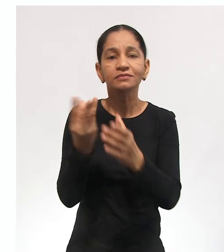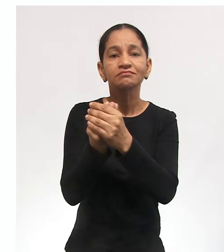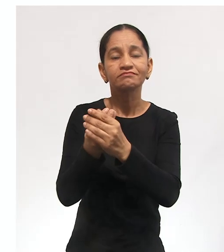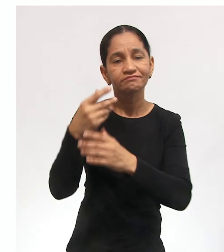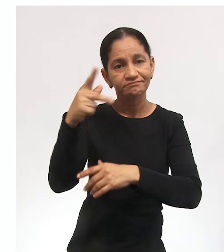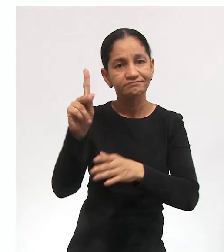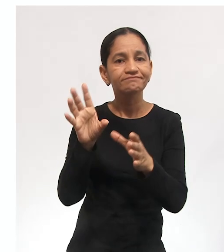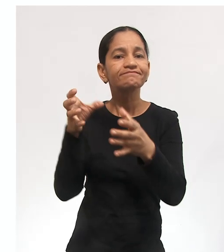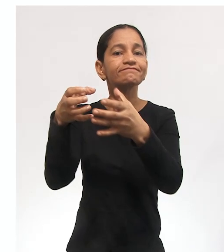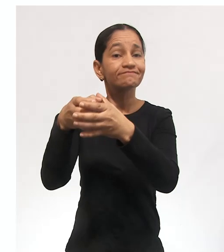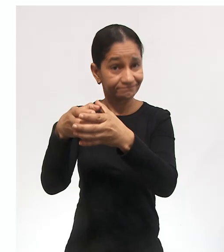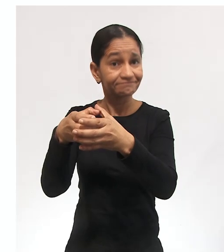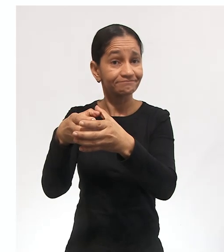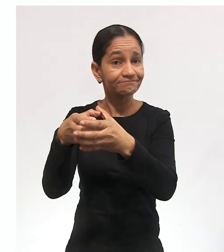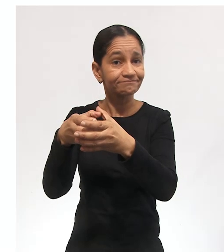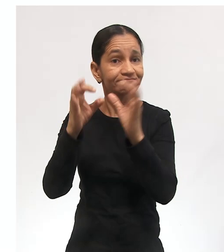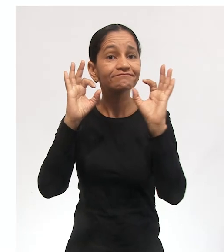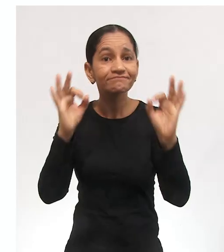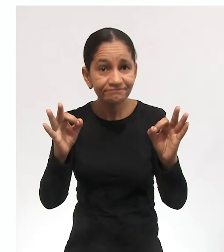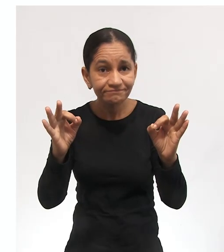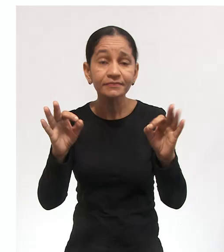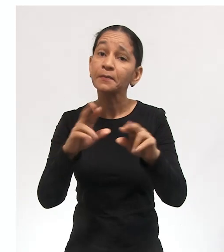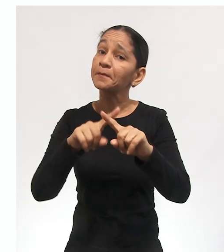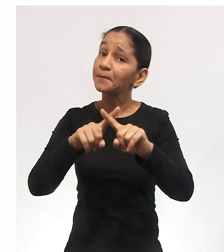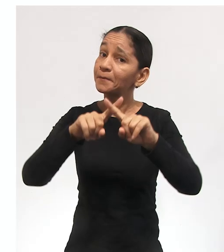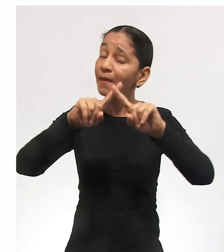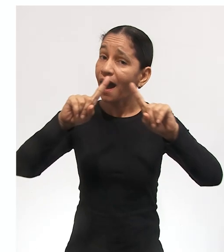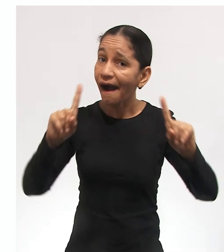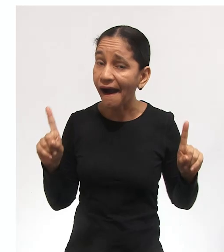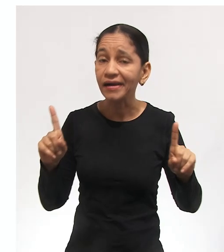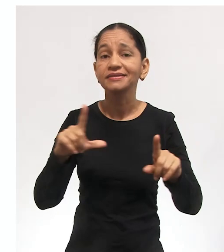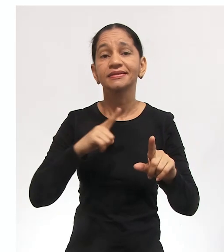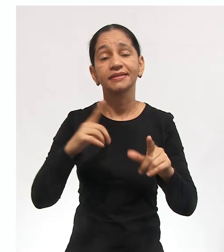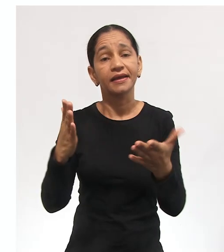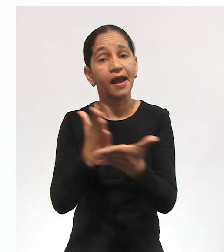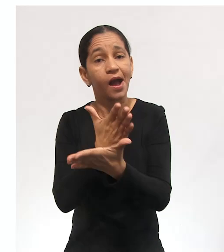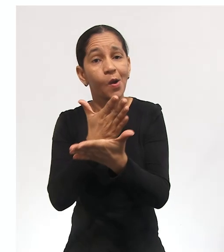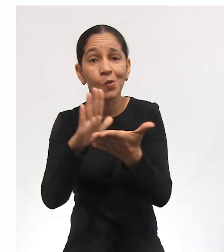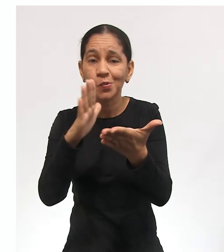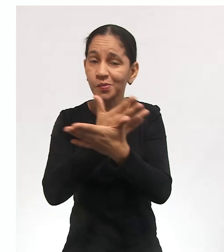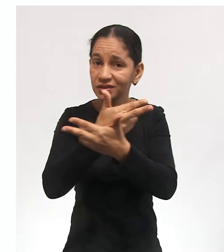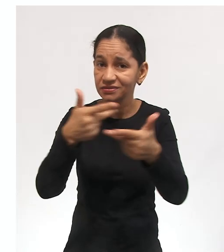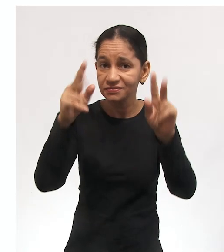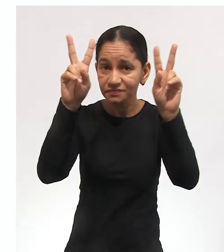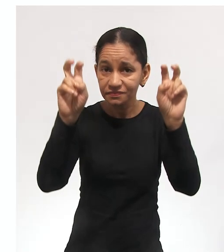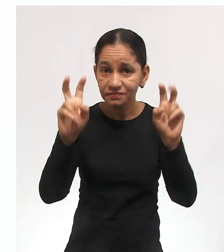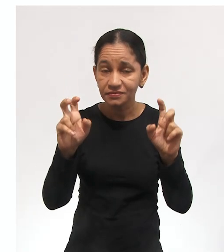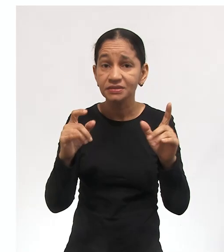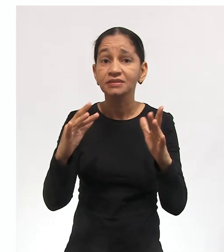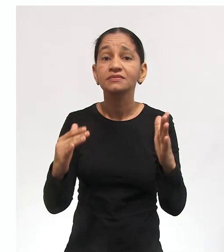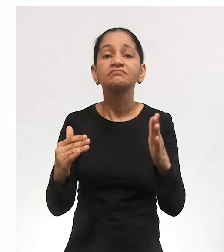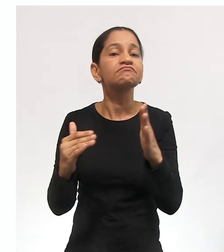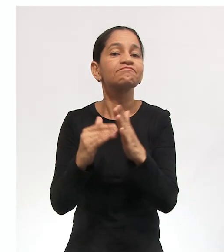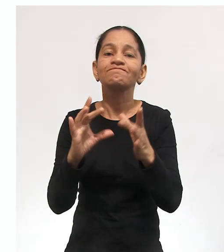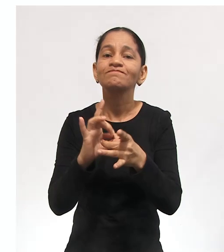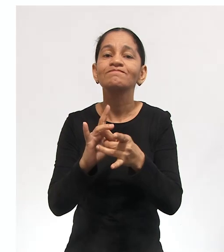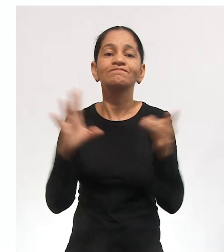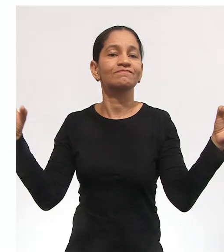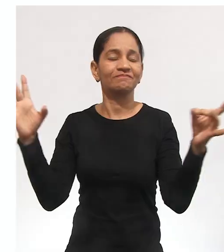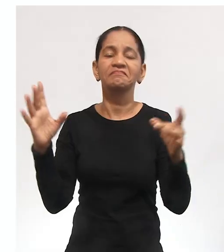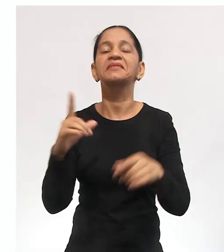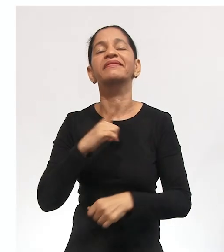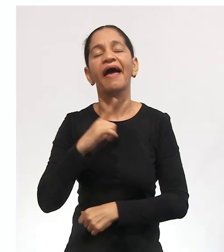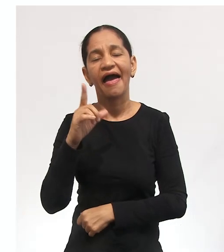na sociedade empresarial. No entanto, a gente vai ter uma responsabilidade ilimitada, de modo